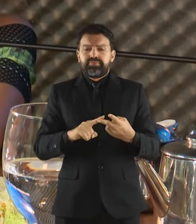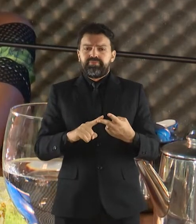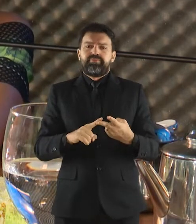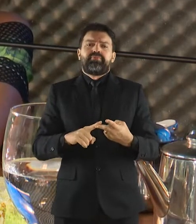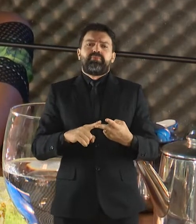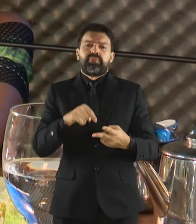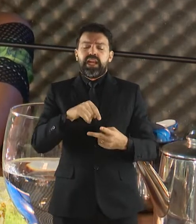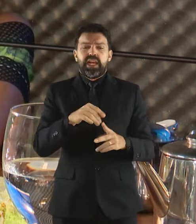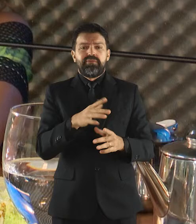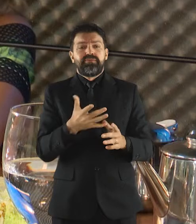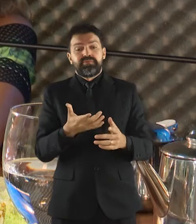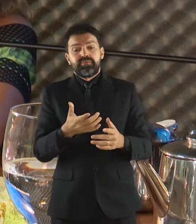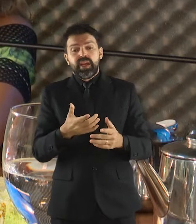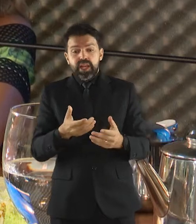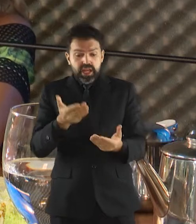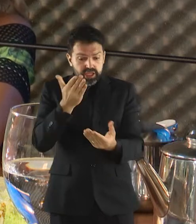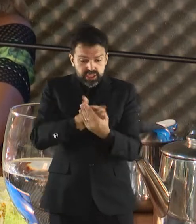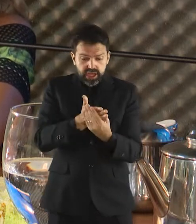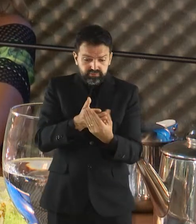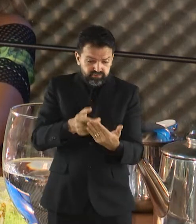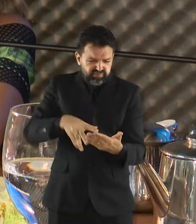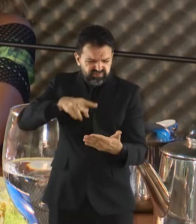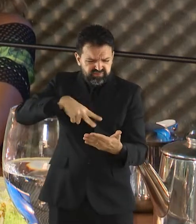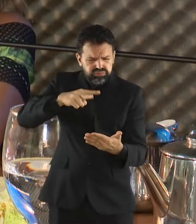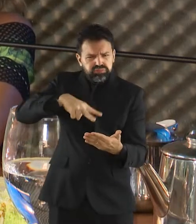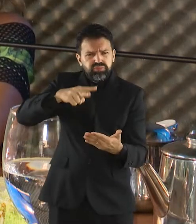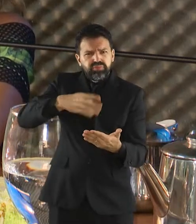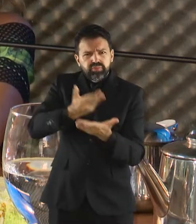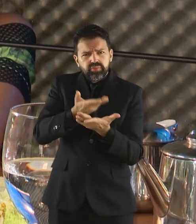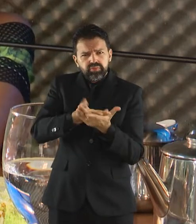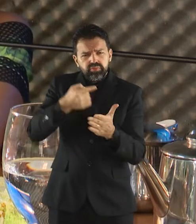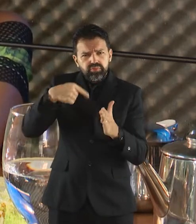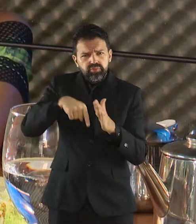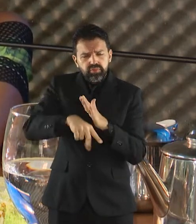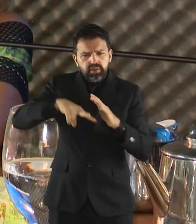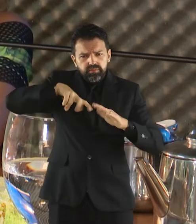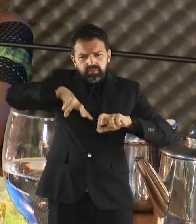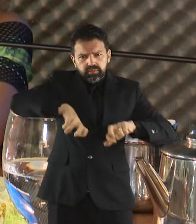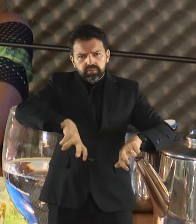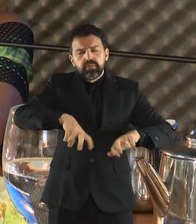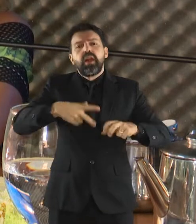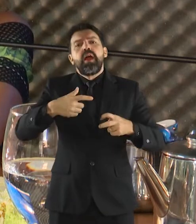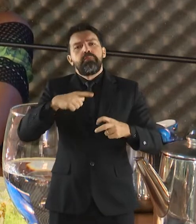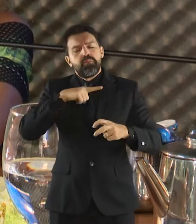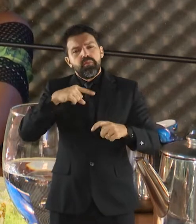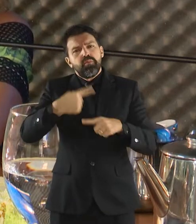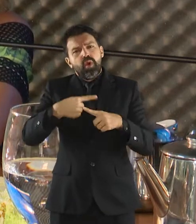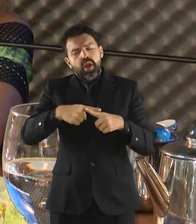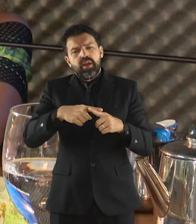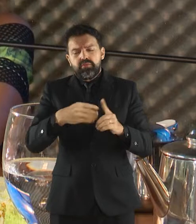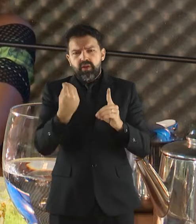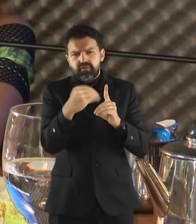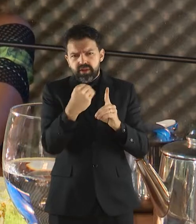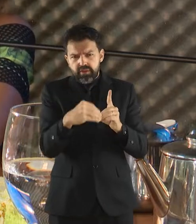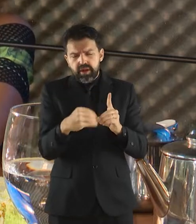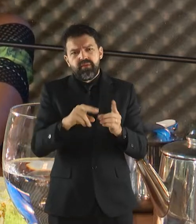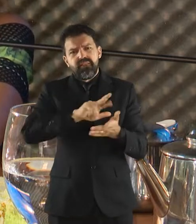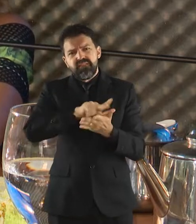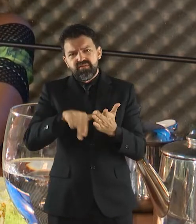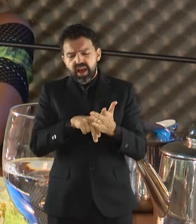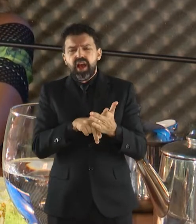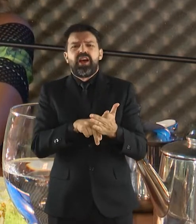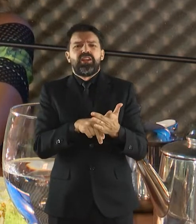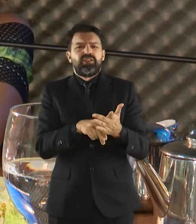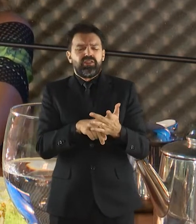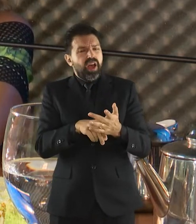eu separei porque eu quero estudar o caso, entendeu? Porque as vulnerabilidades ali devem ser imensas, né? As violações